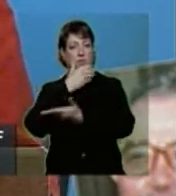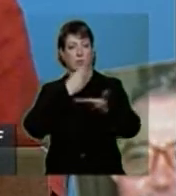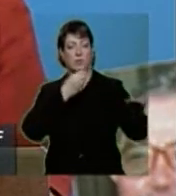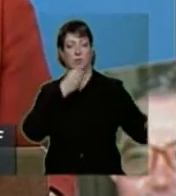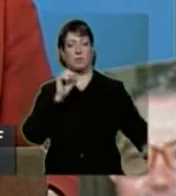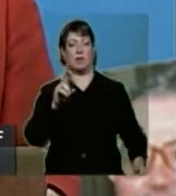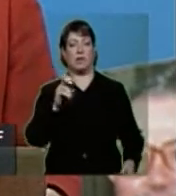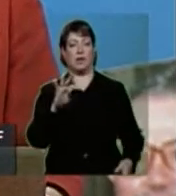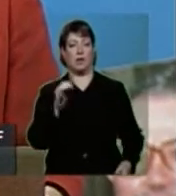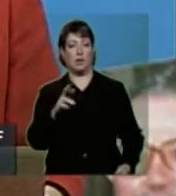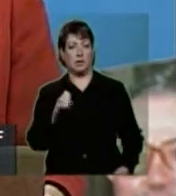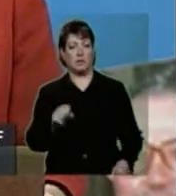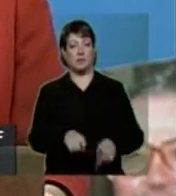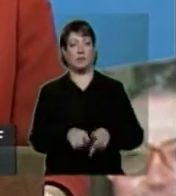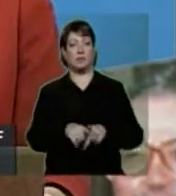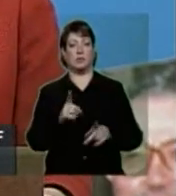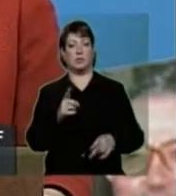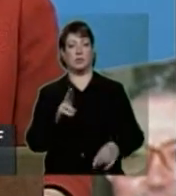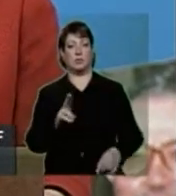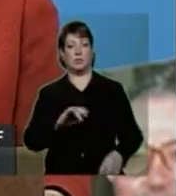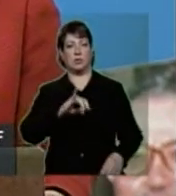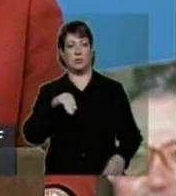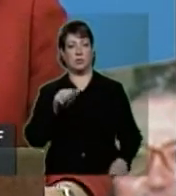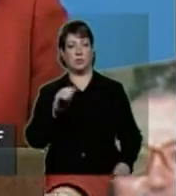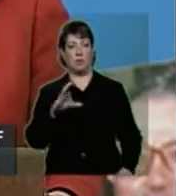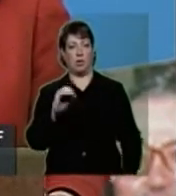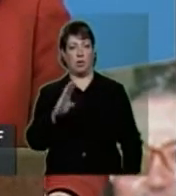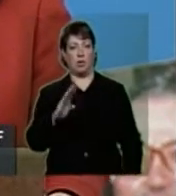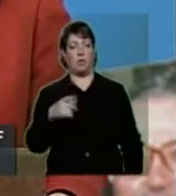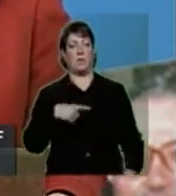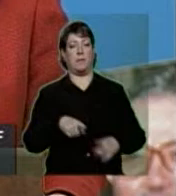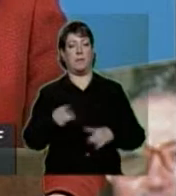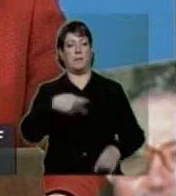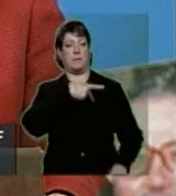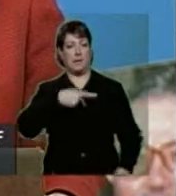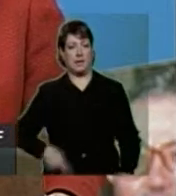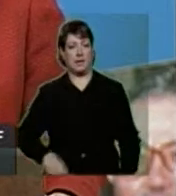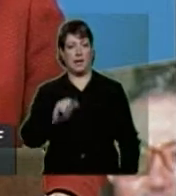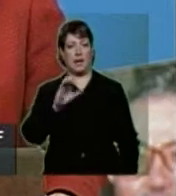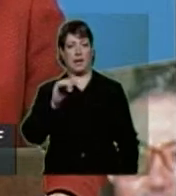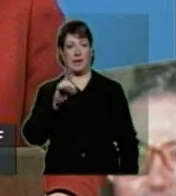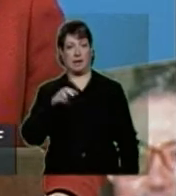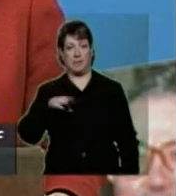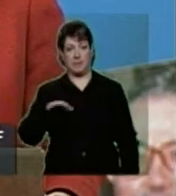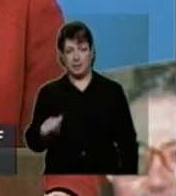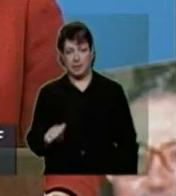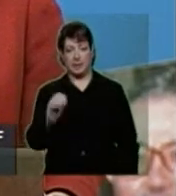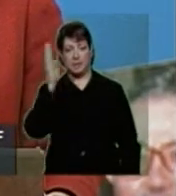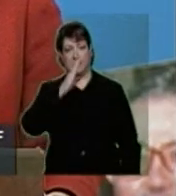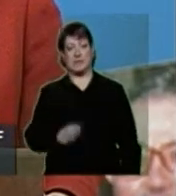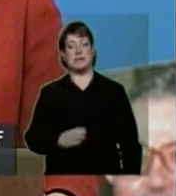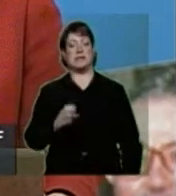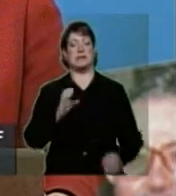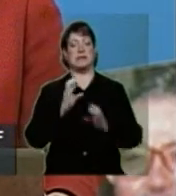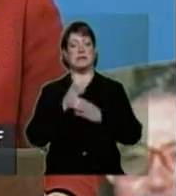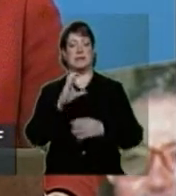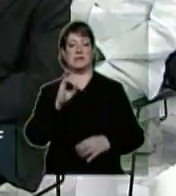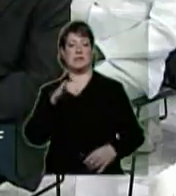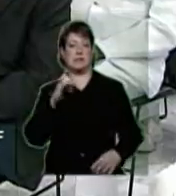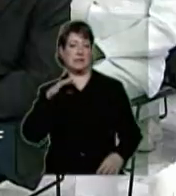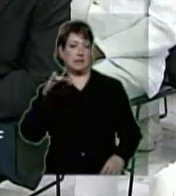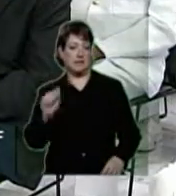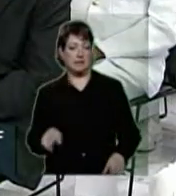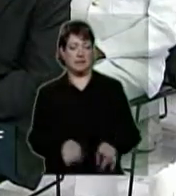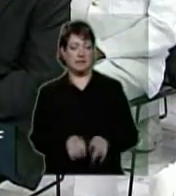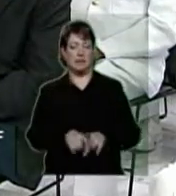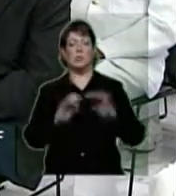reitores, doutor Jacob Palles, presidente da Academia Brasileira de Ciências, por intermédio de quem